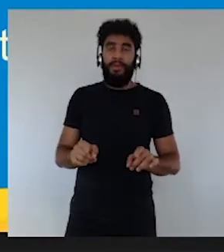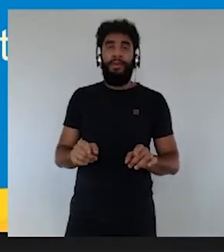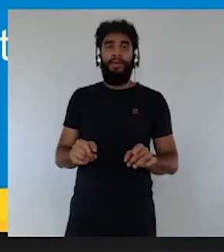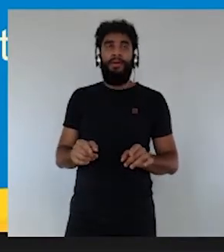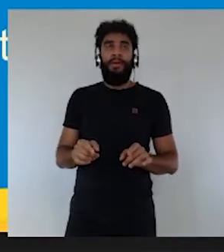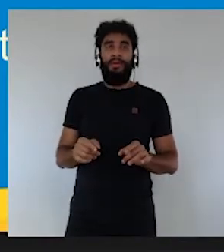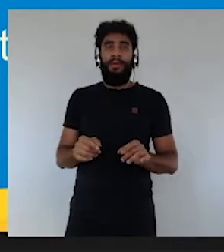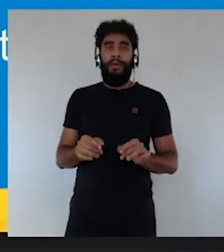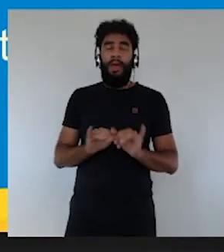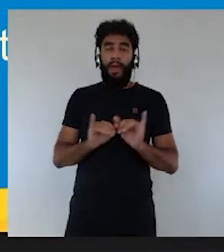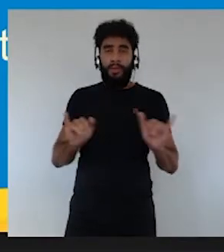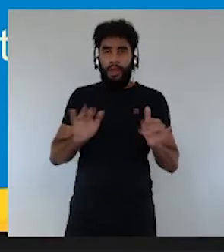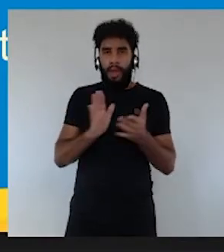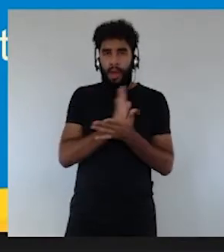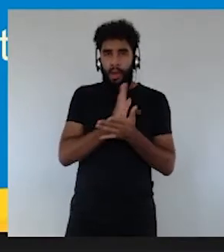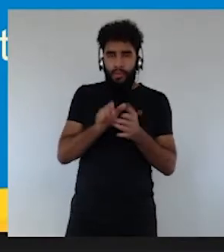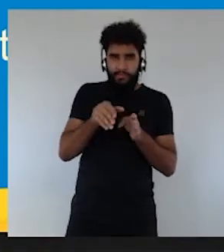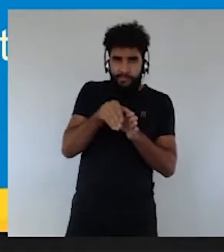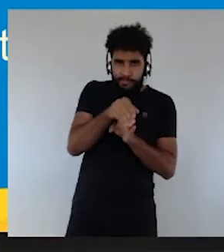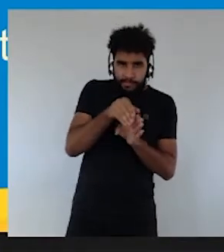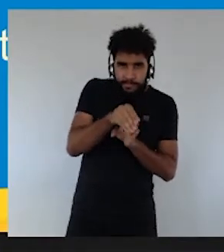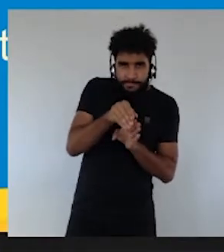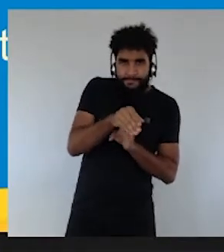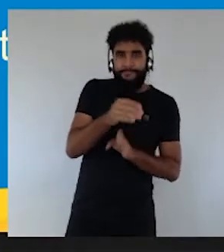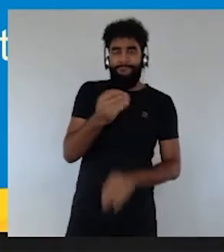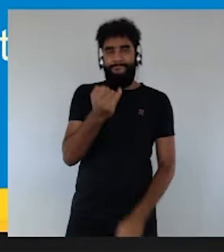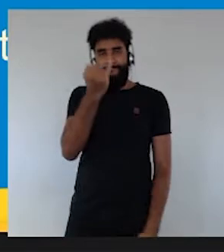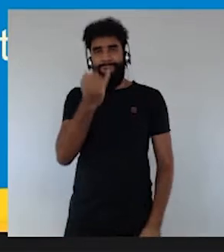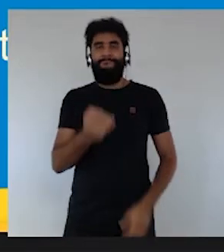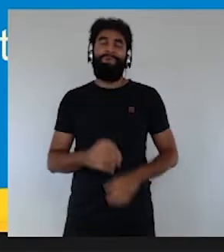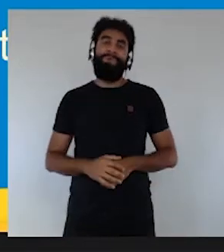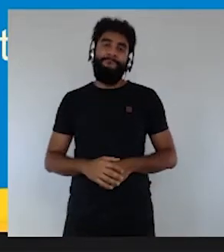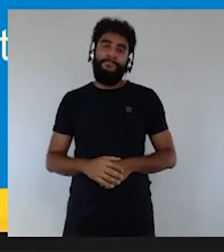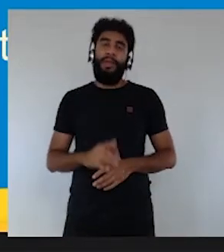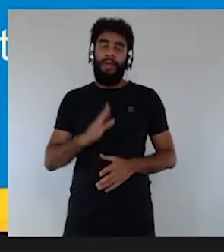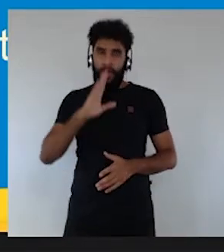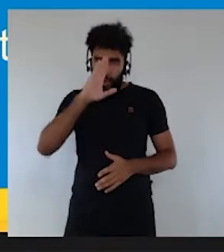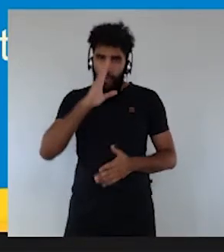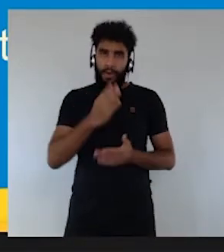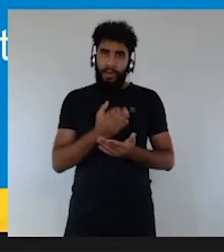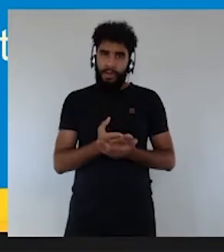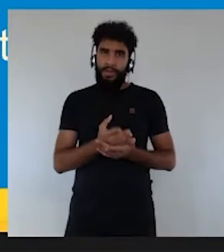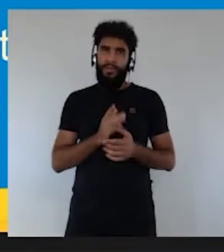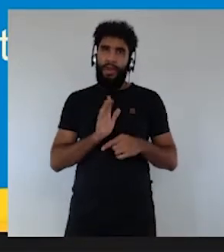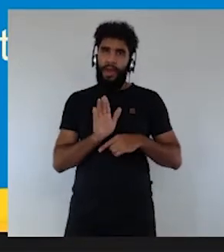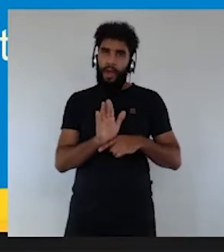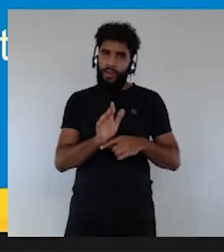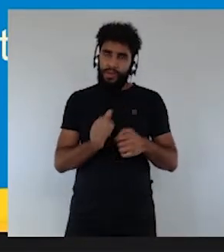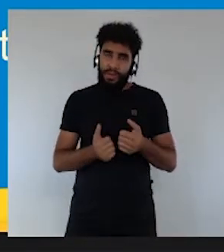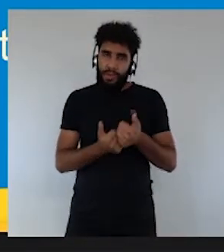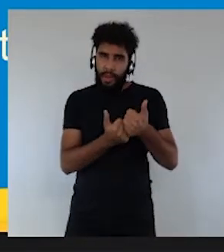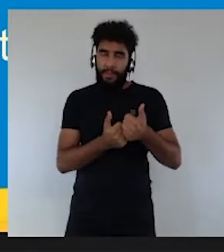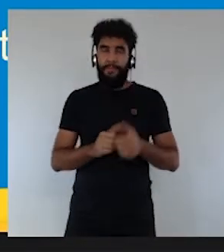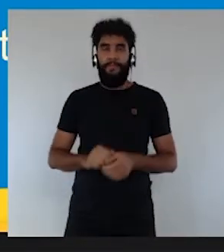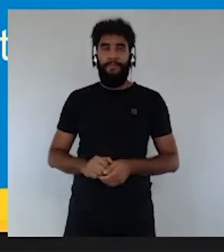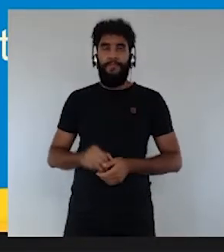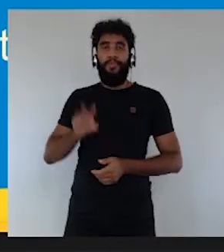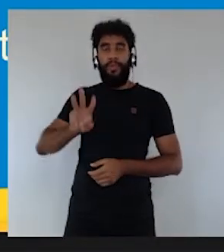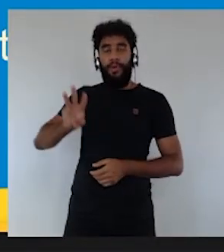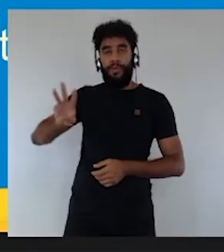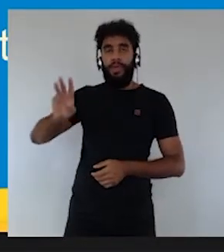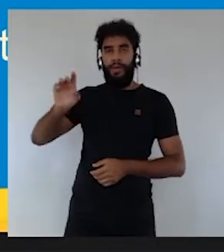sobre algumas das recomendações mais importantes que estão nesse instrumento. Esse instrumento, o site brasileiro do